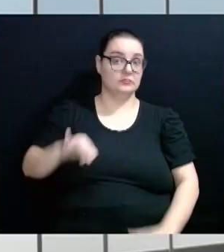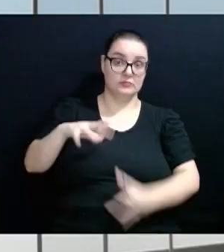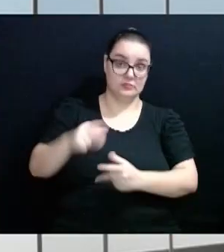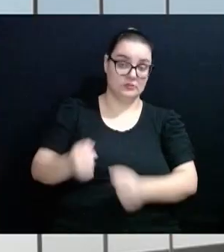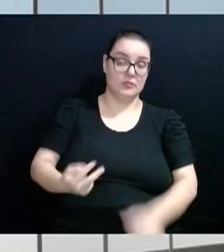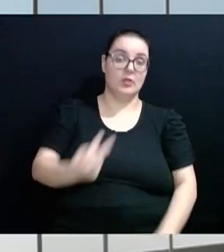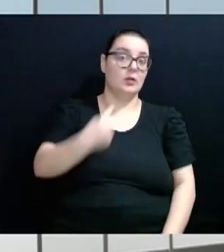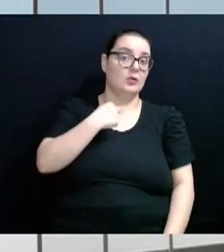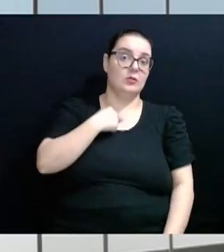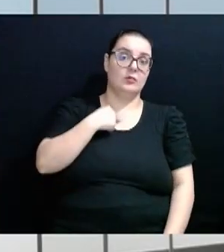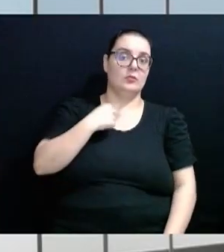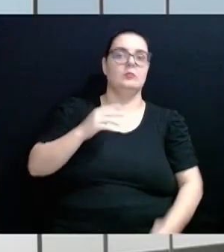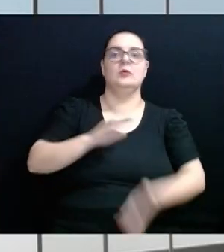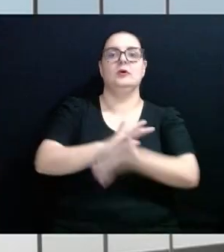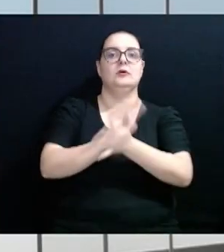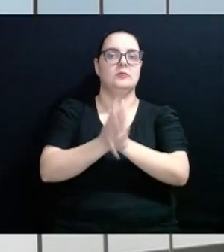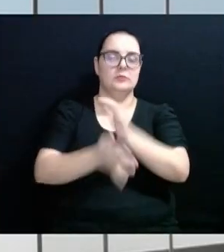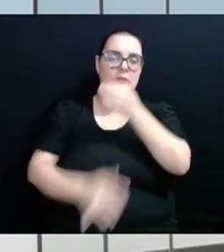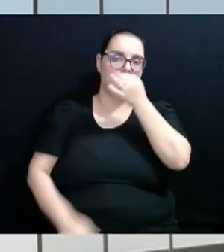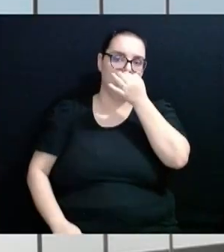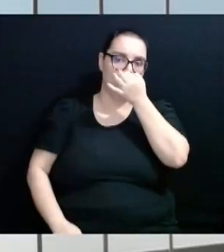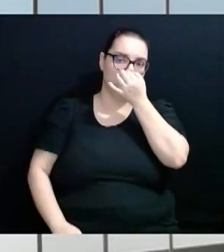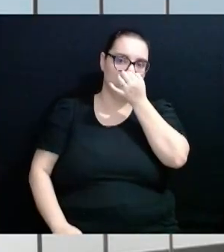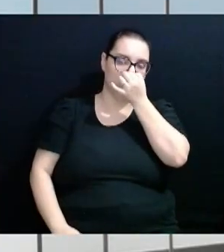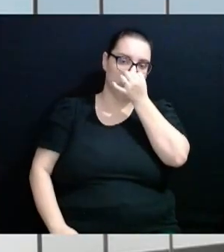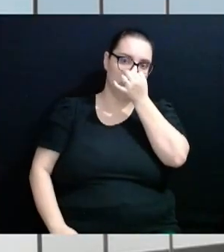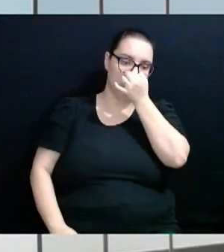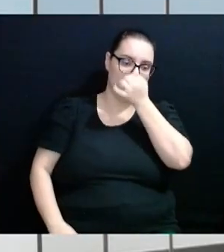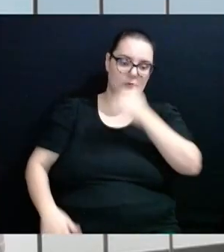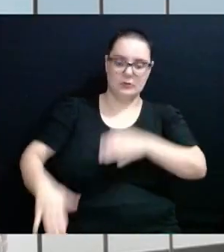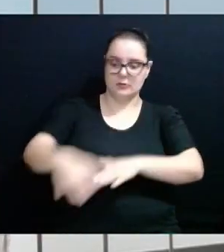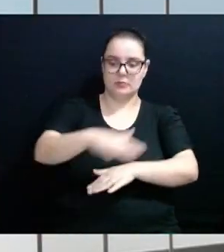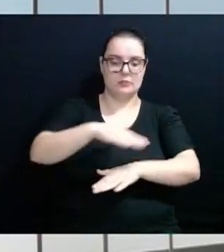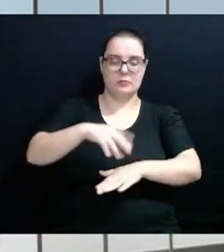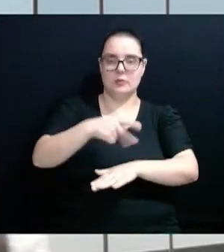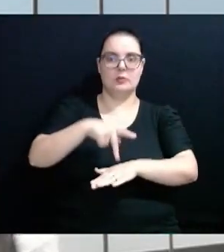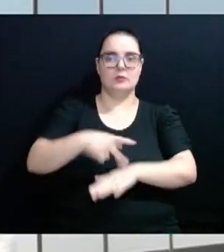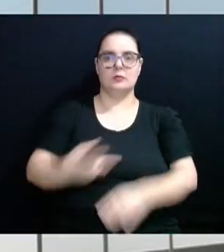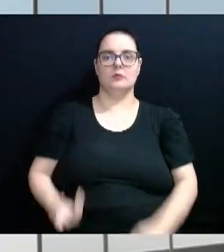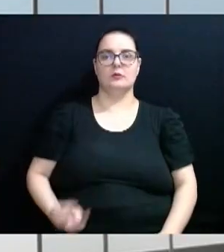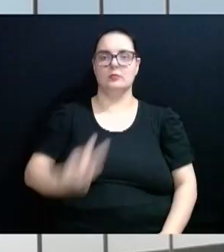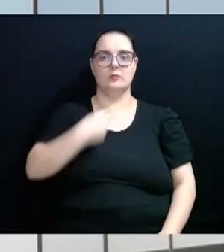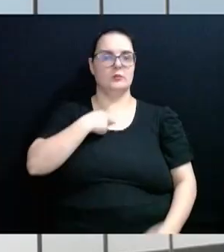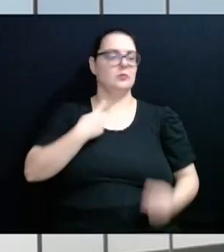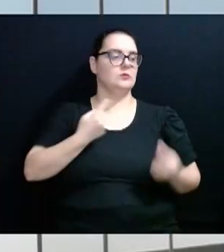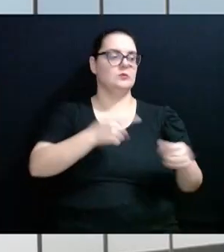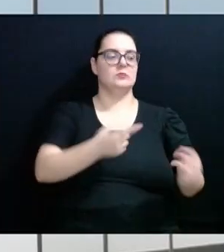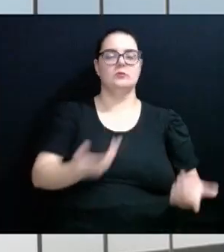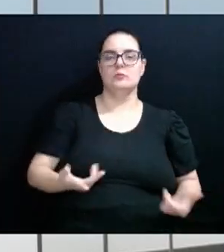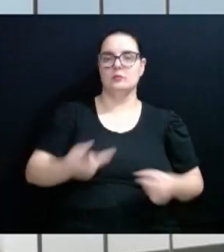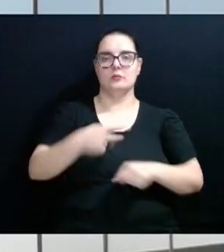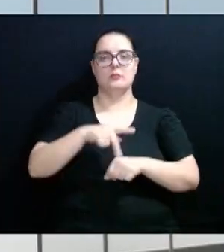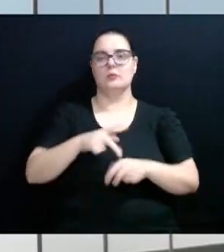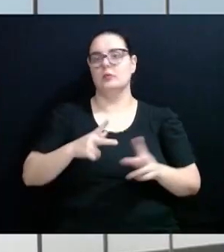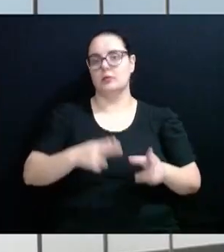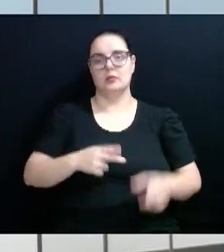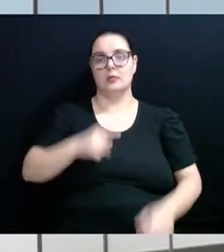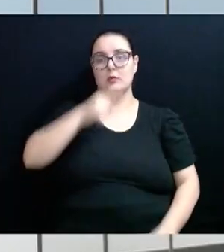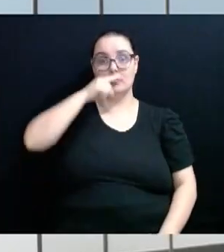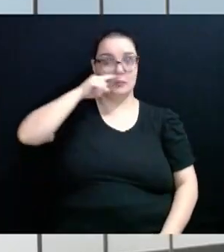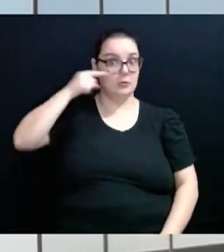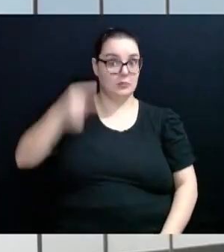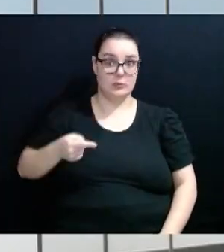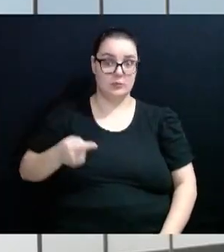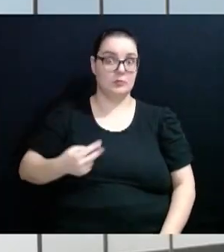ferir a soberania do país, eu não posso atacar o país, eu não posso fazer como a Rússia está fazendo, eu não posso fazer